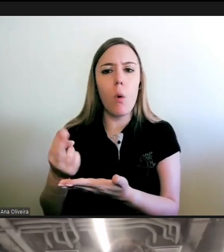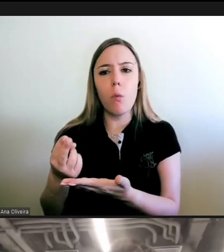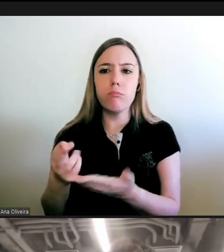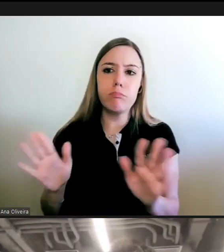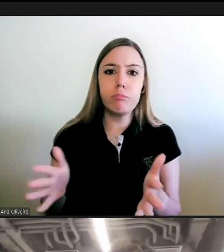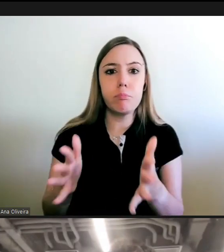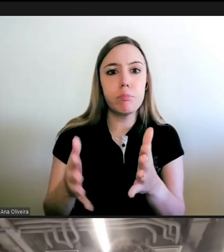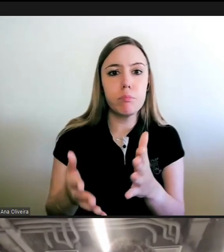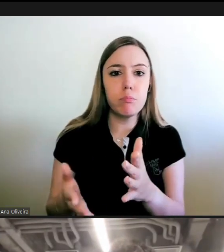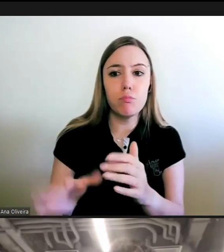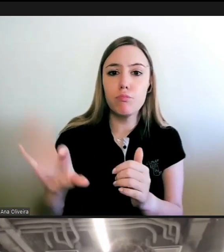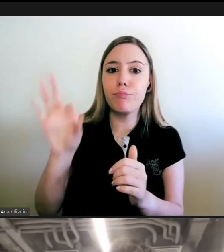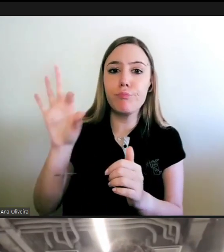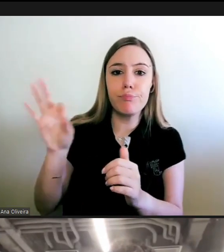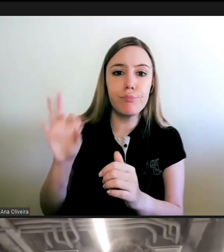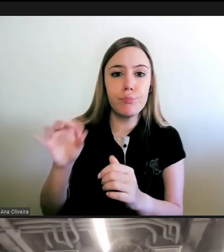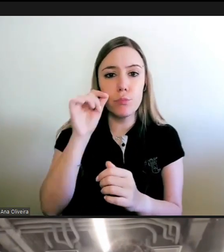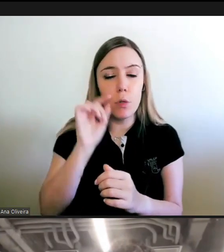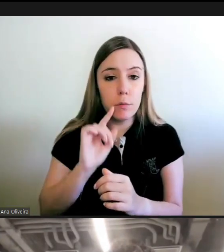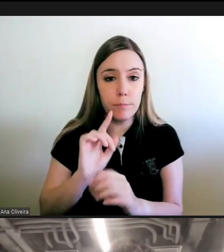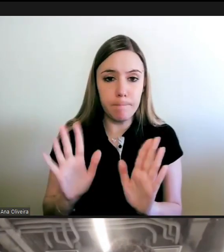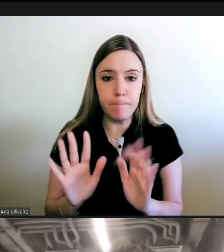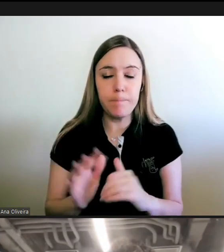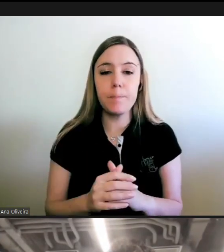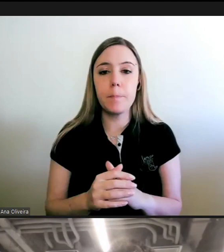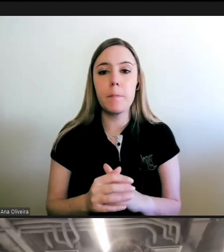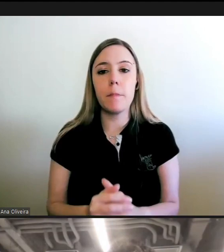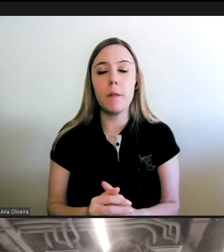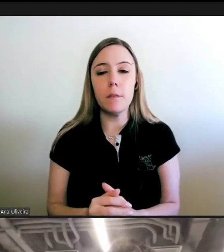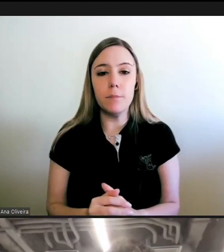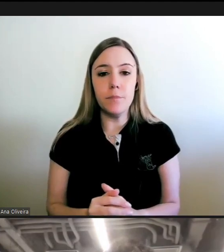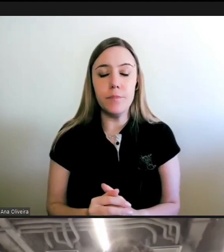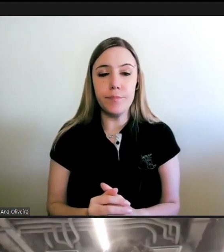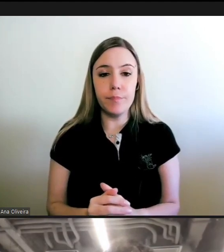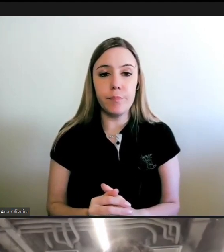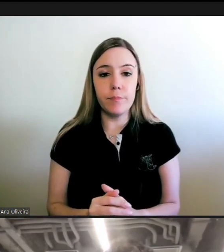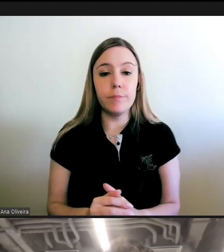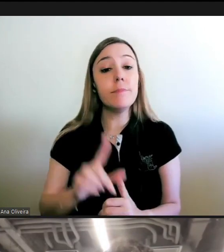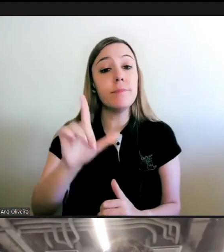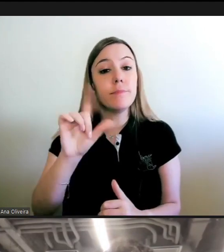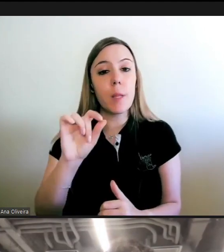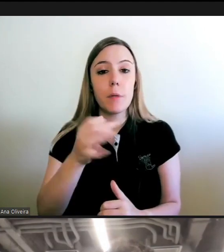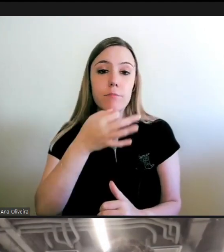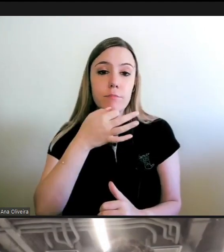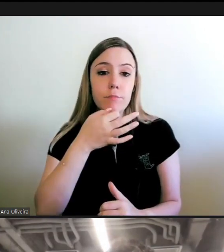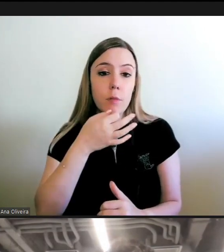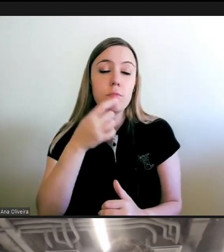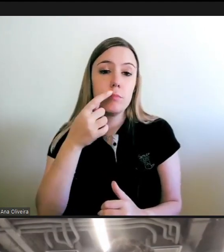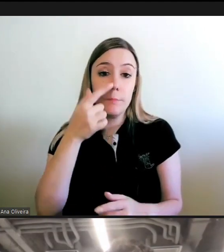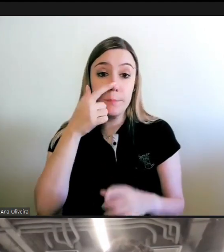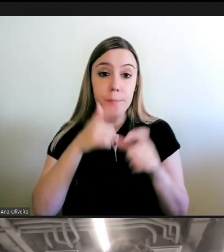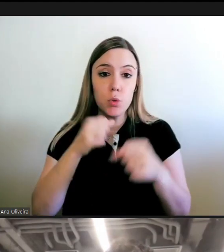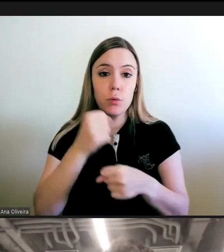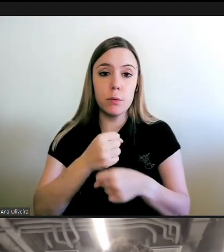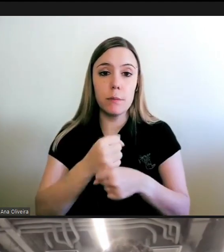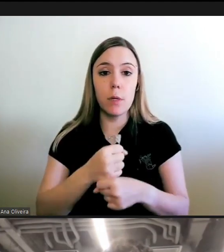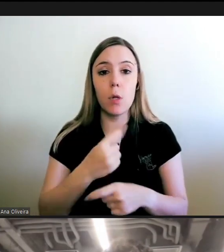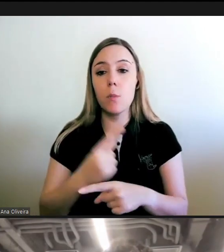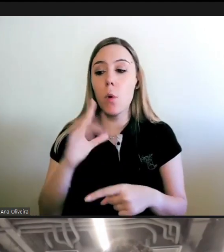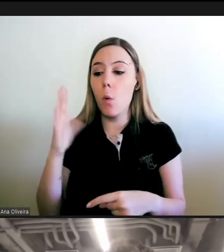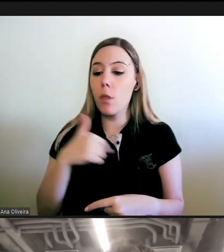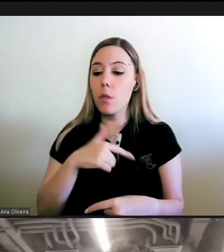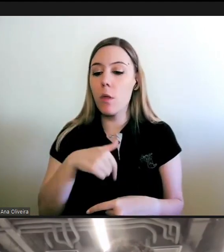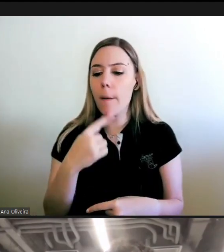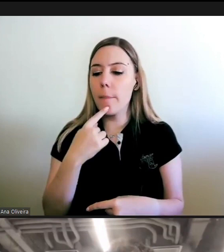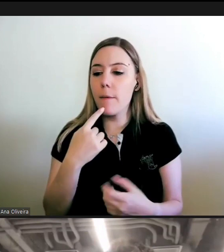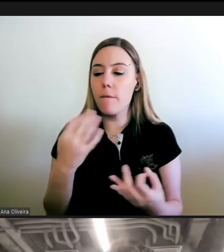ou trabalhadoras. E chamo aqui, e também não deixo de falar dos trabalhadores na medida em que aquilo que percebemos é que à medida